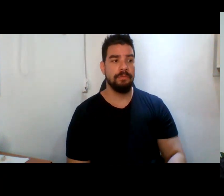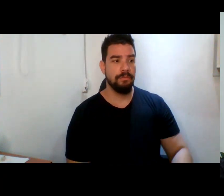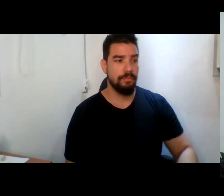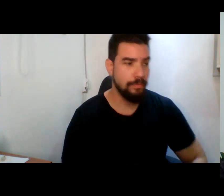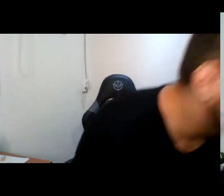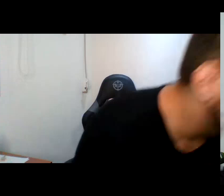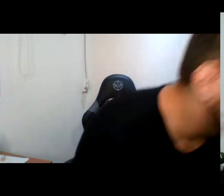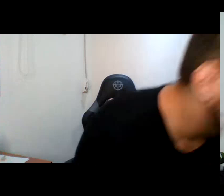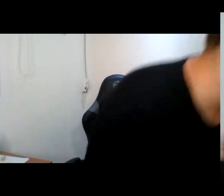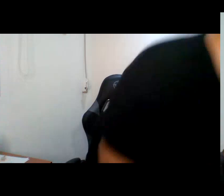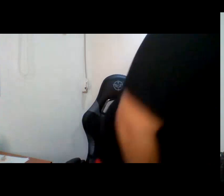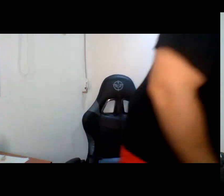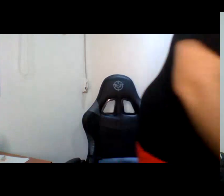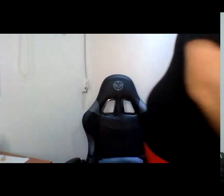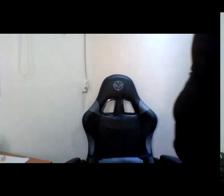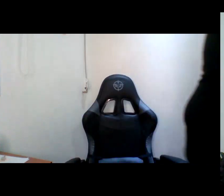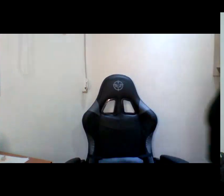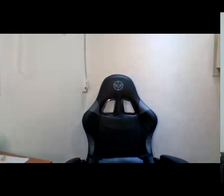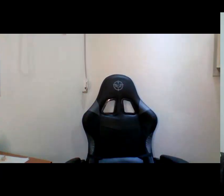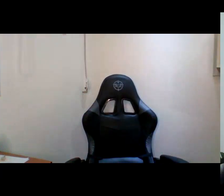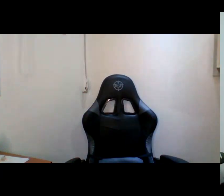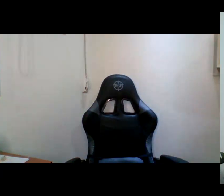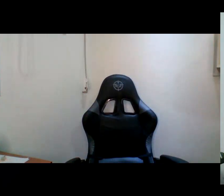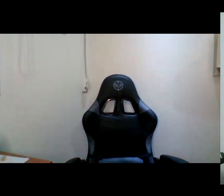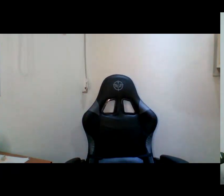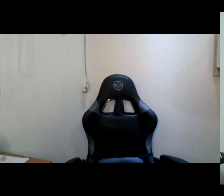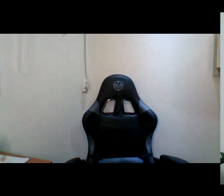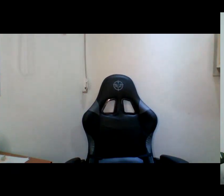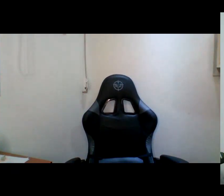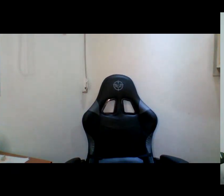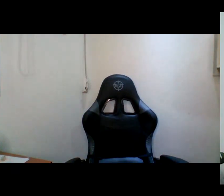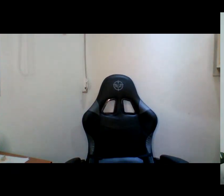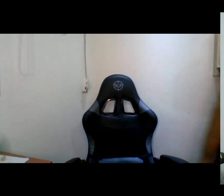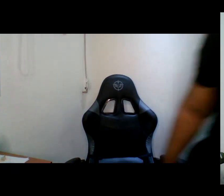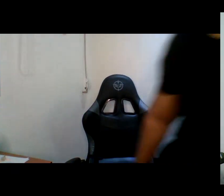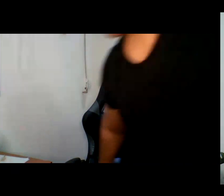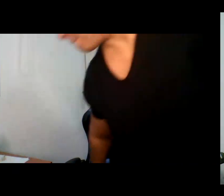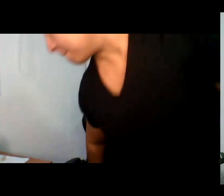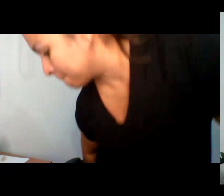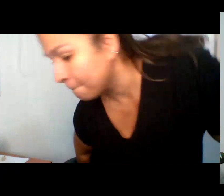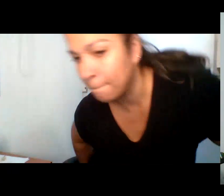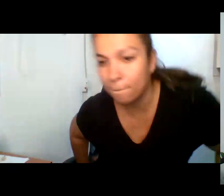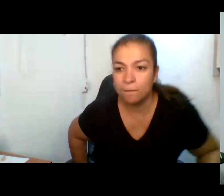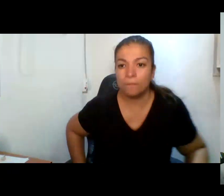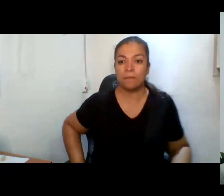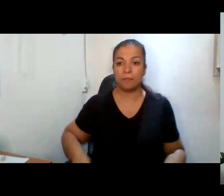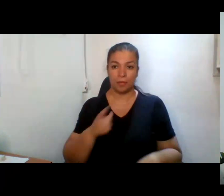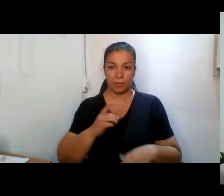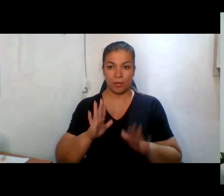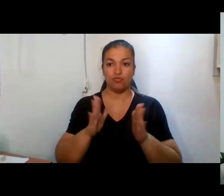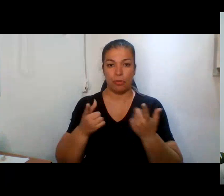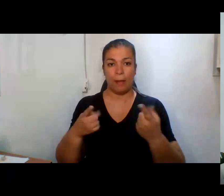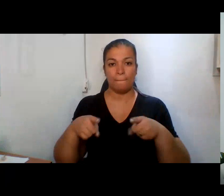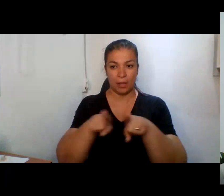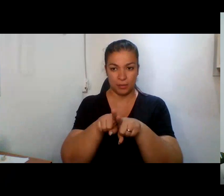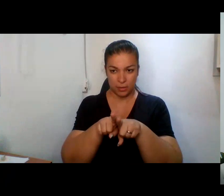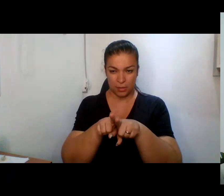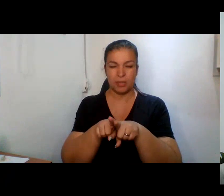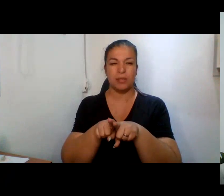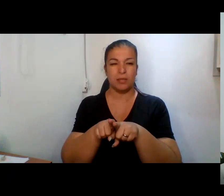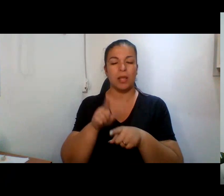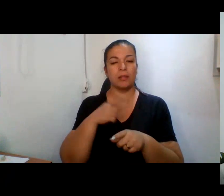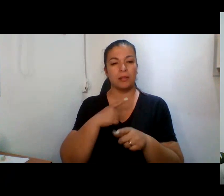O Paulo está perguntando sobre a parceria com o Estado, né? Então, já existe essa parceria, já é com aquela